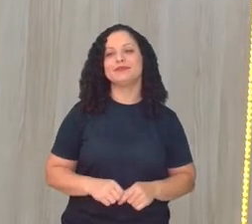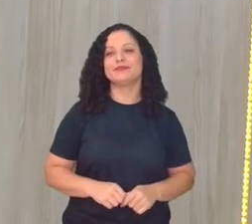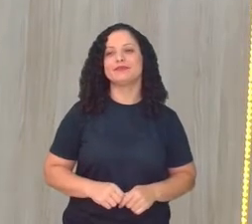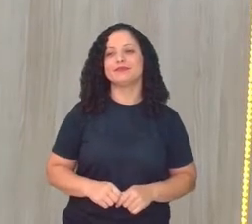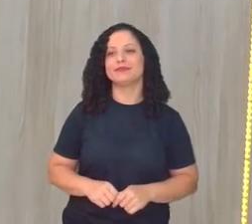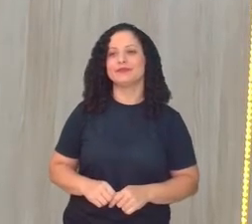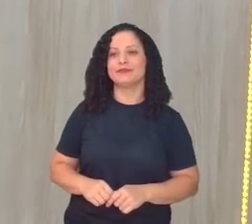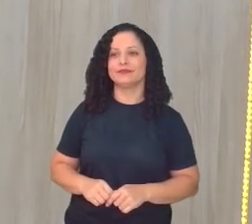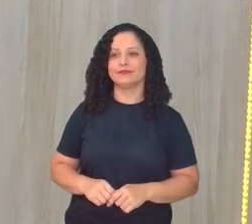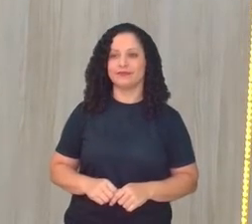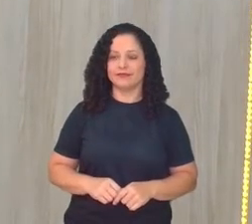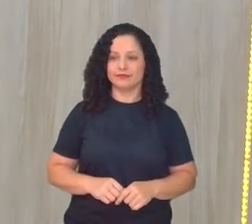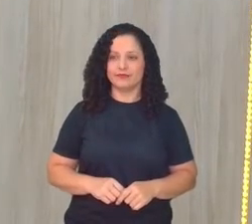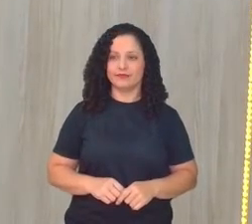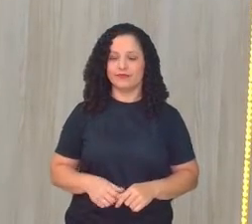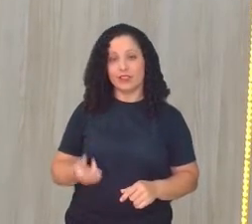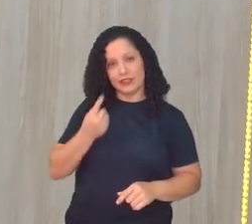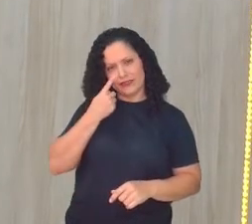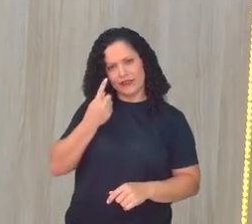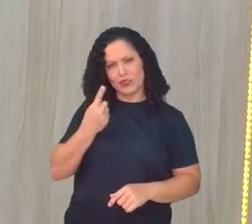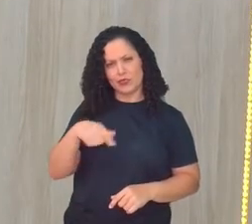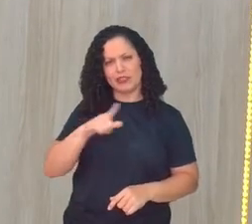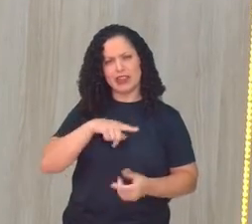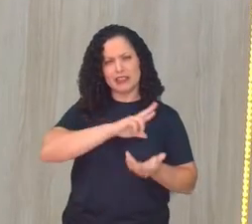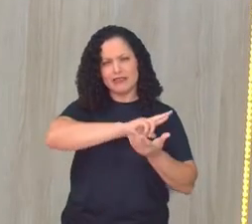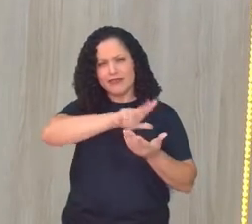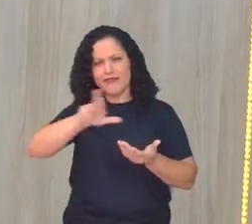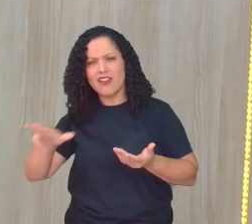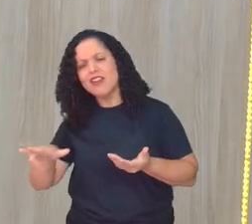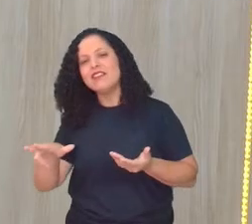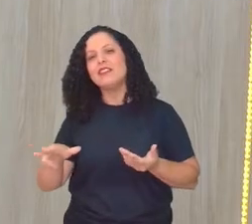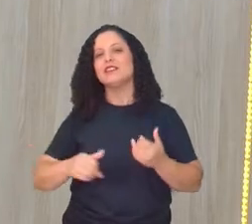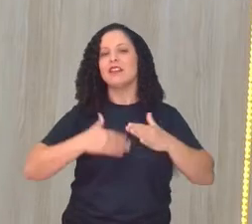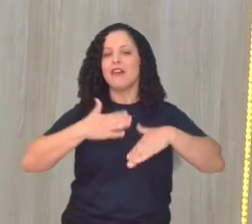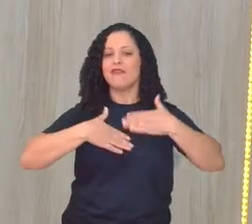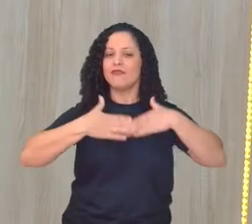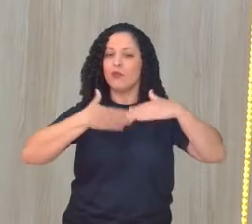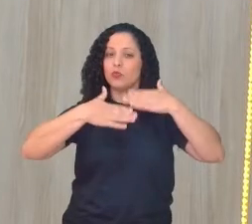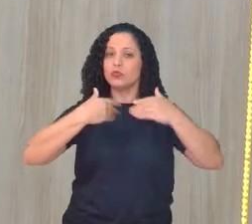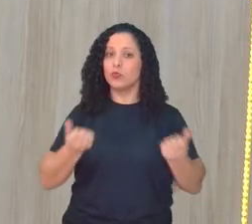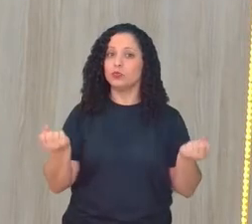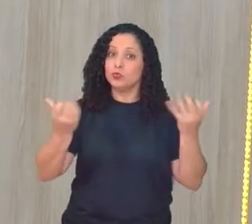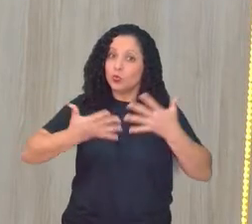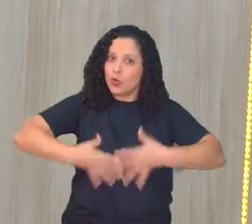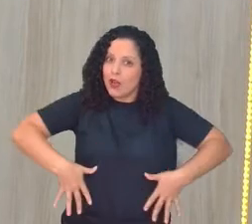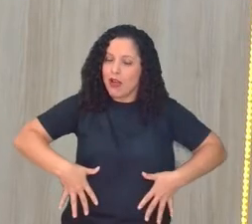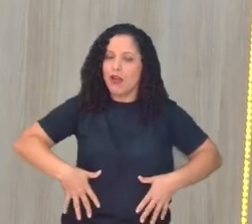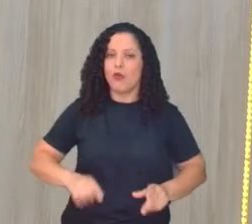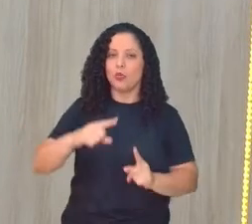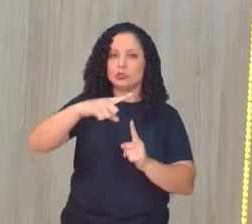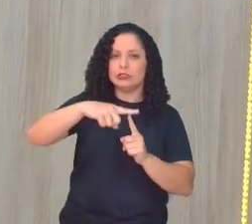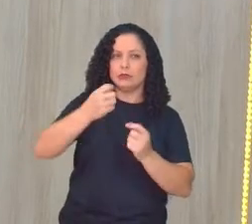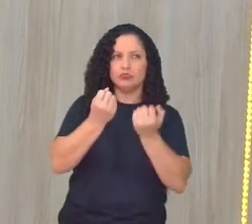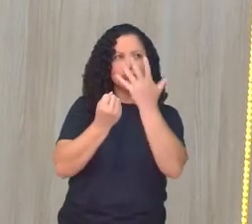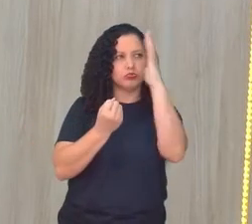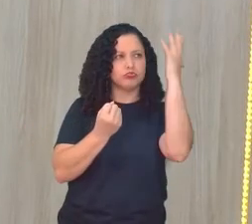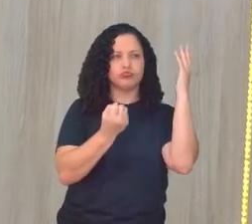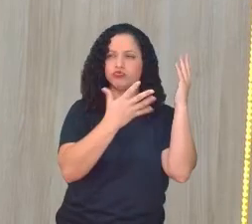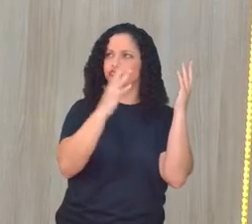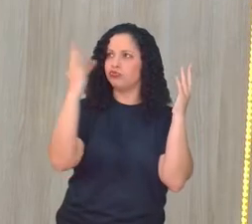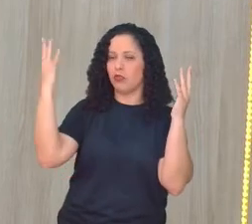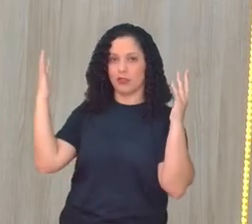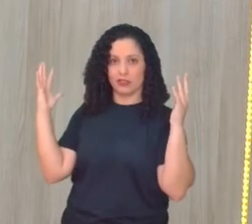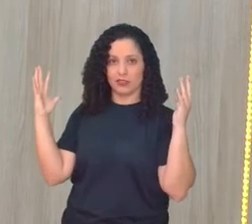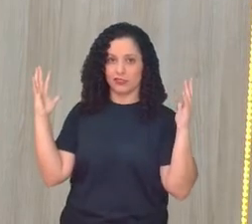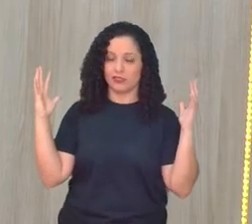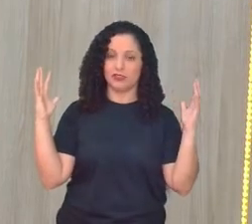então, a gente viu que existe uma diferença na evolução natural de um tipo florestal que pega fogo,